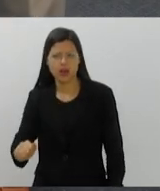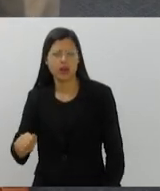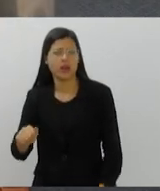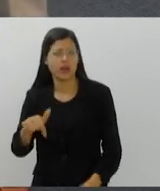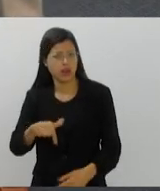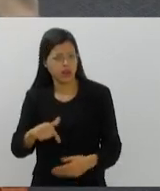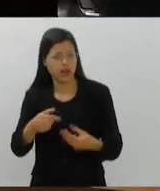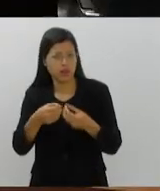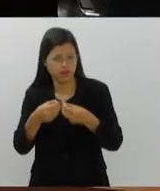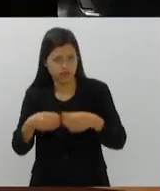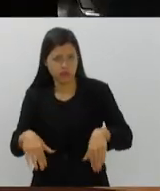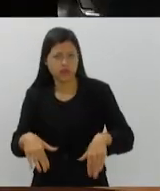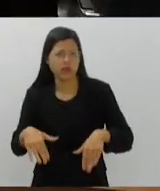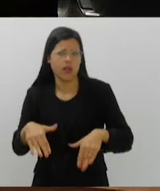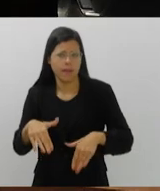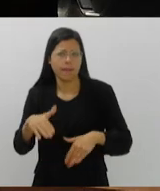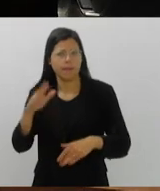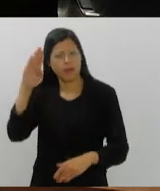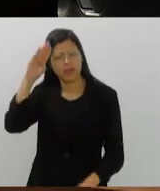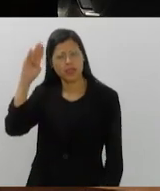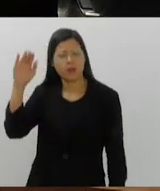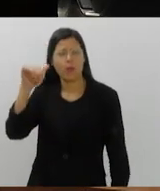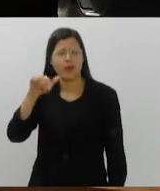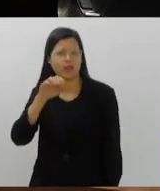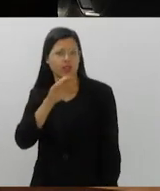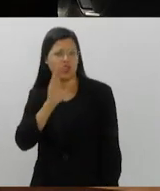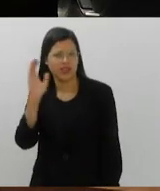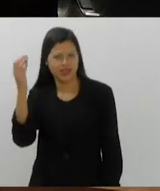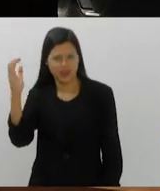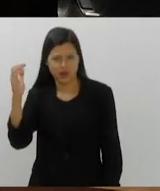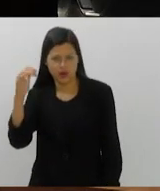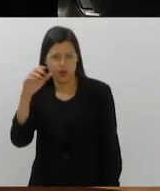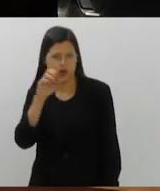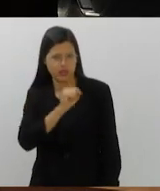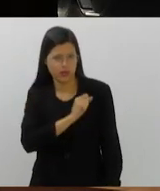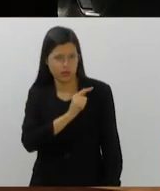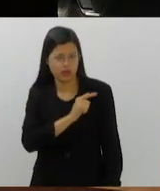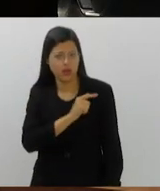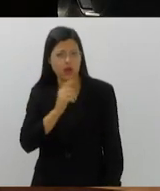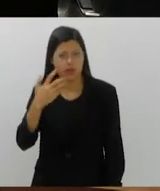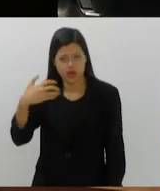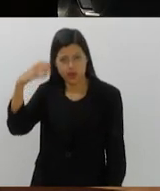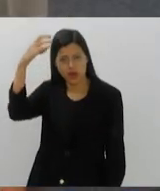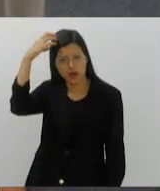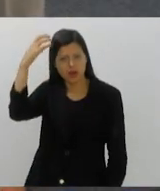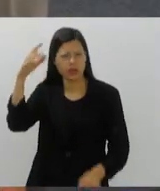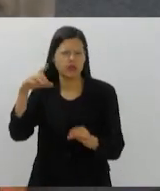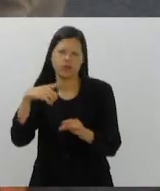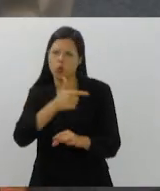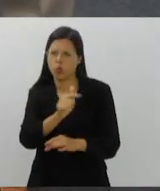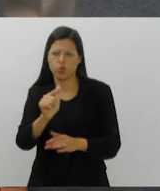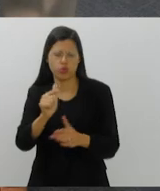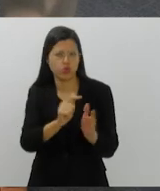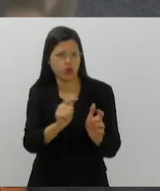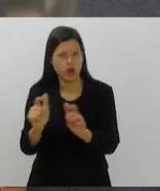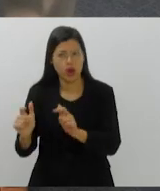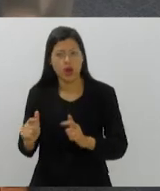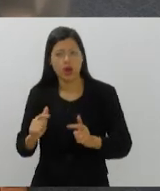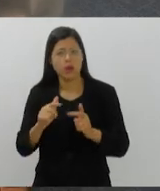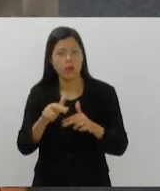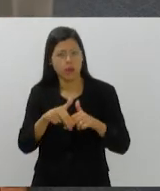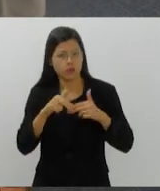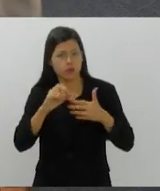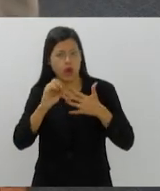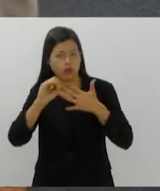sobretudo de Niterói e São Gonçalo, mas também de Angra e outros lugares onde havia estaleiros navais. Portanto, essa é a